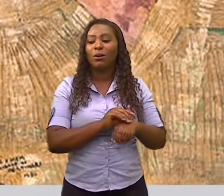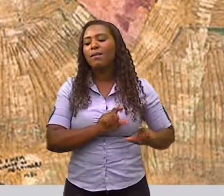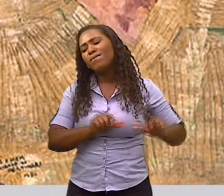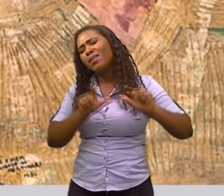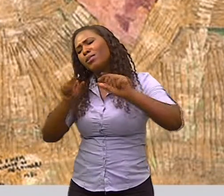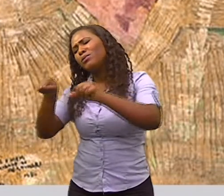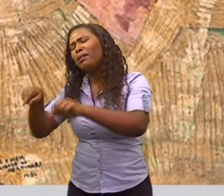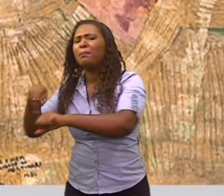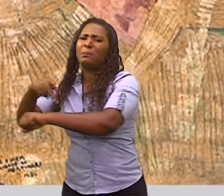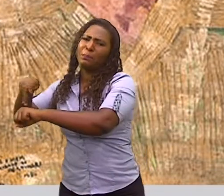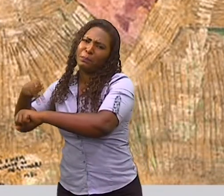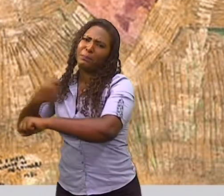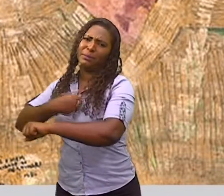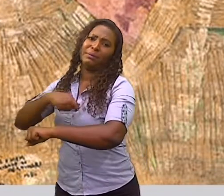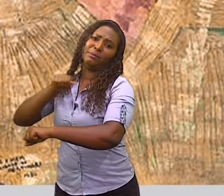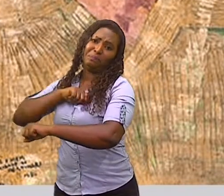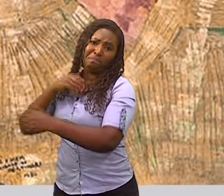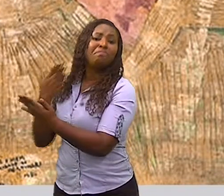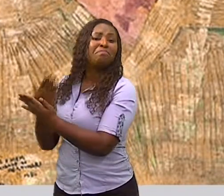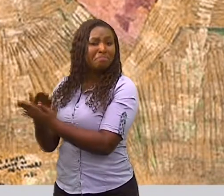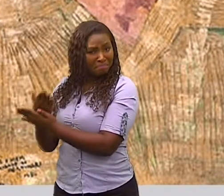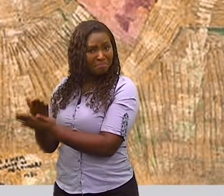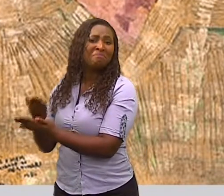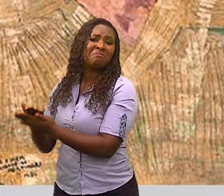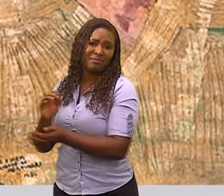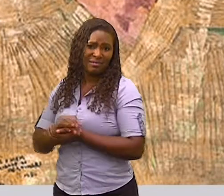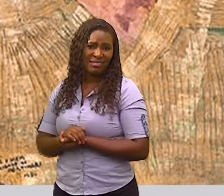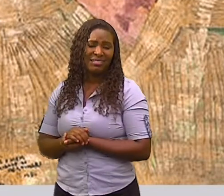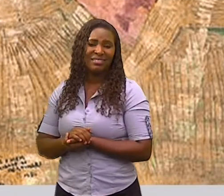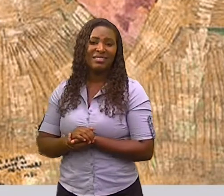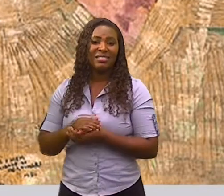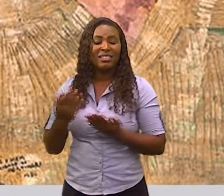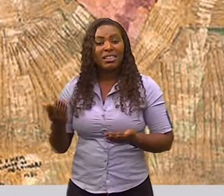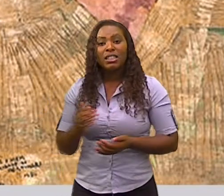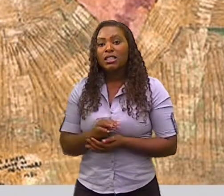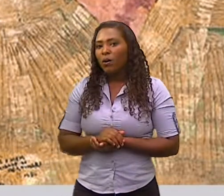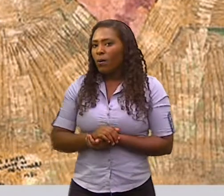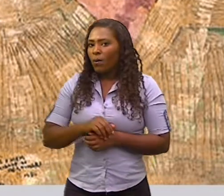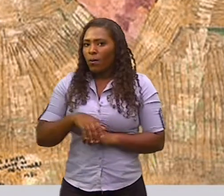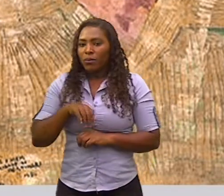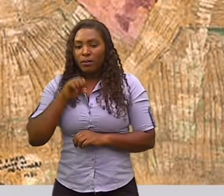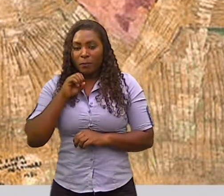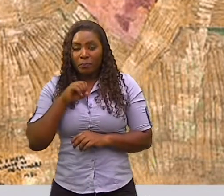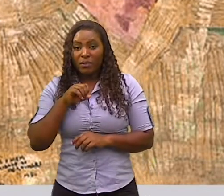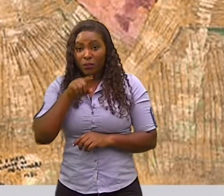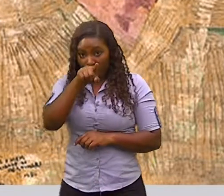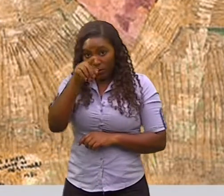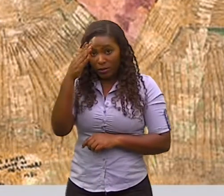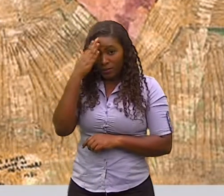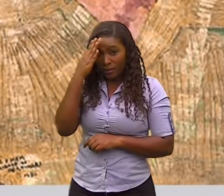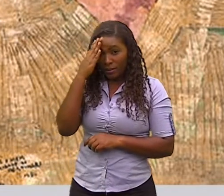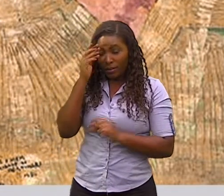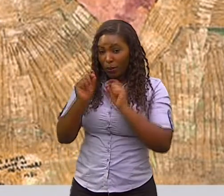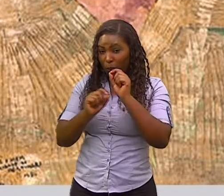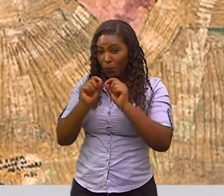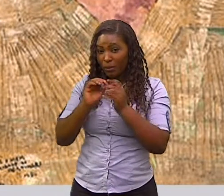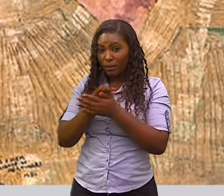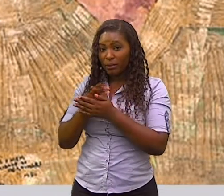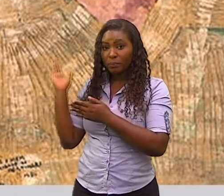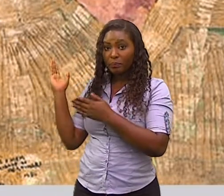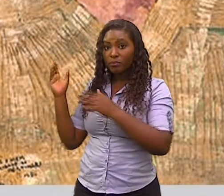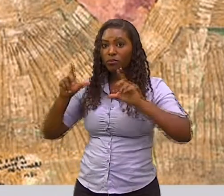Europa. E detalhe, nós vamos ver os quadros de Portinari, mas se você entender, vai aparecer aqui atrás o quadro que